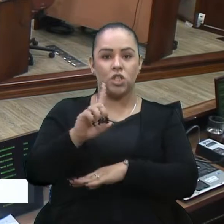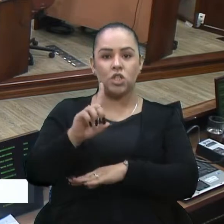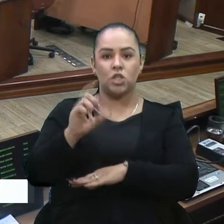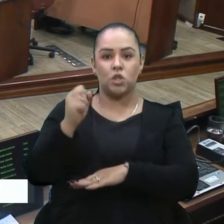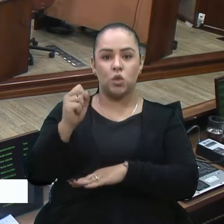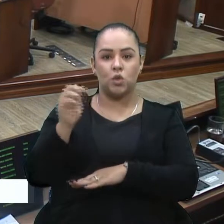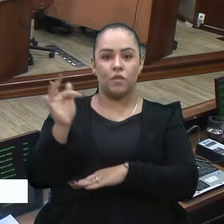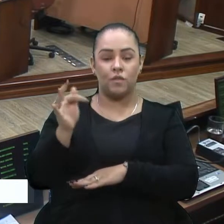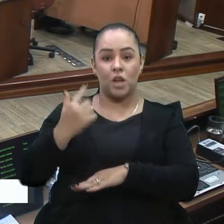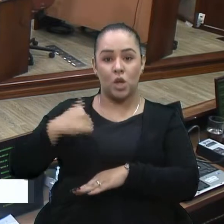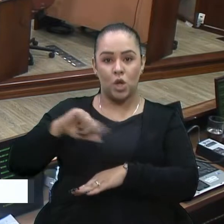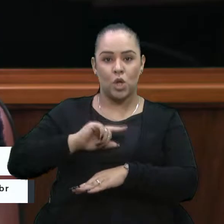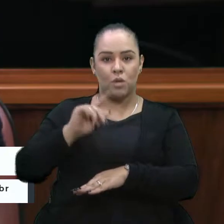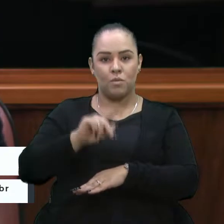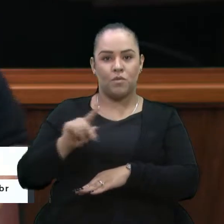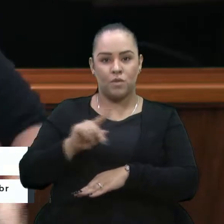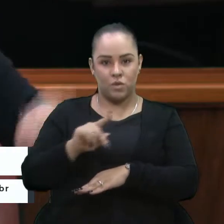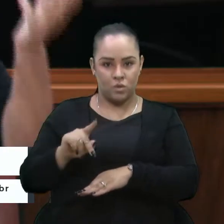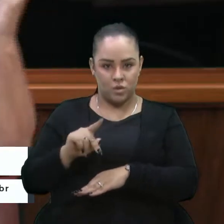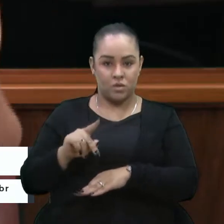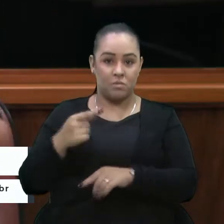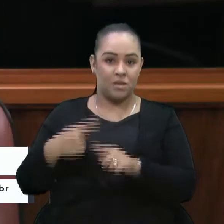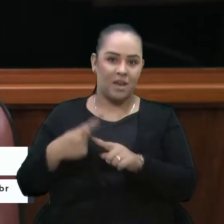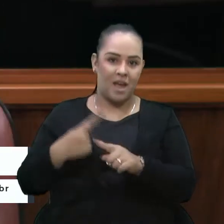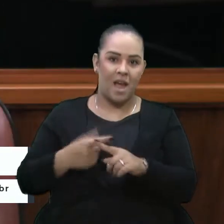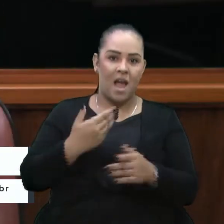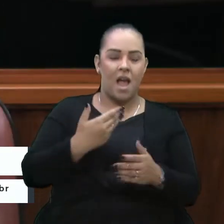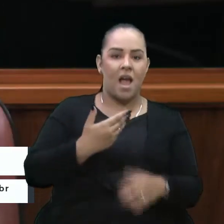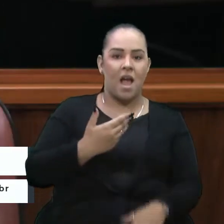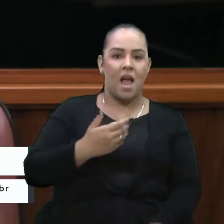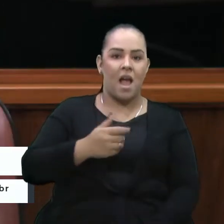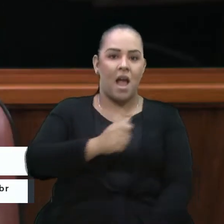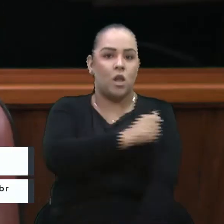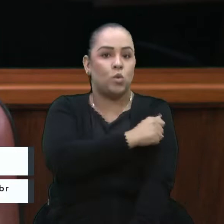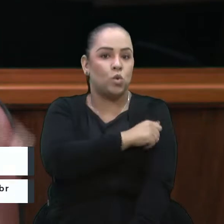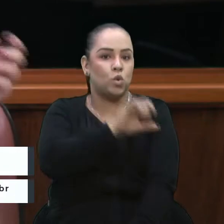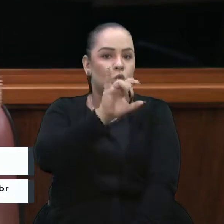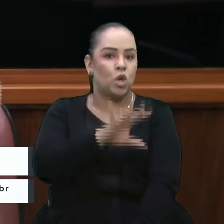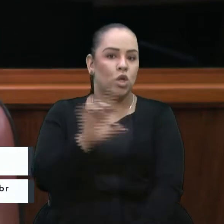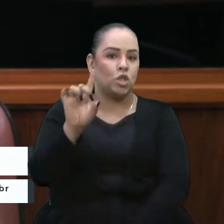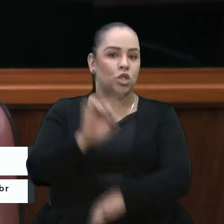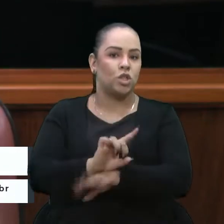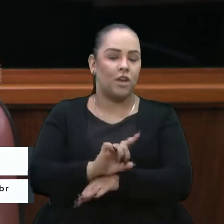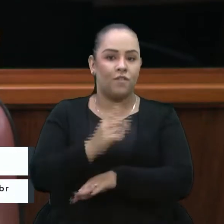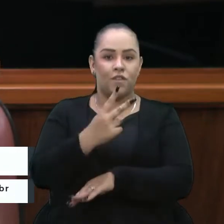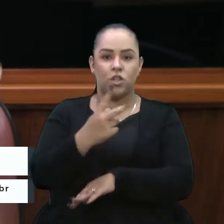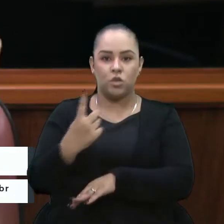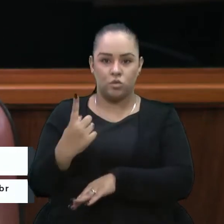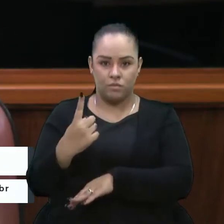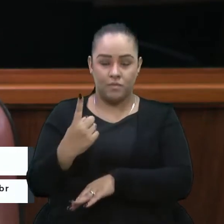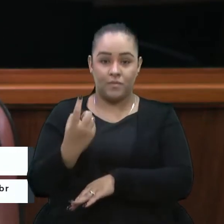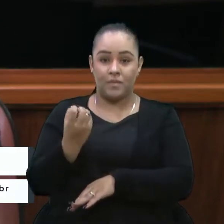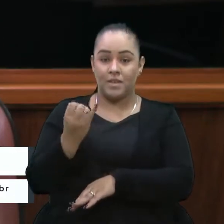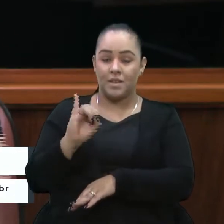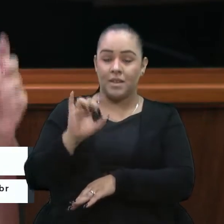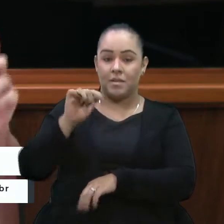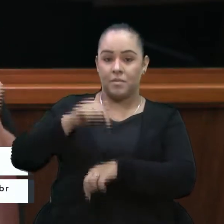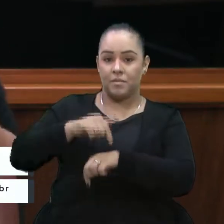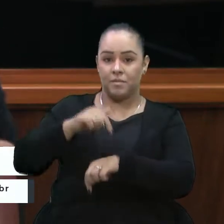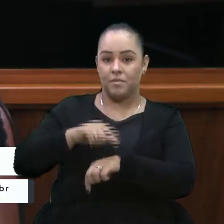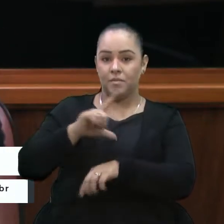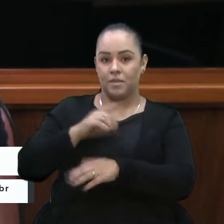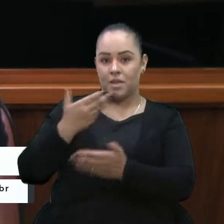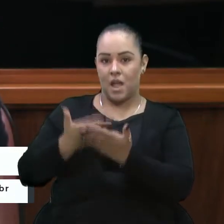nós, professores e professoras, porque os alunos é só dia 21. Neste momento, quem está tendo aula é